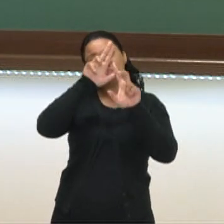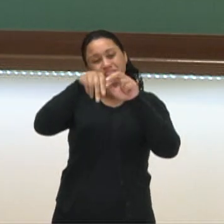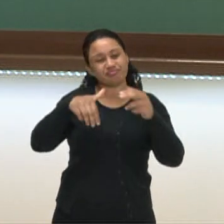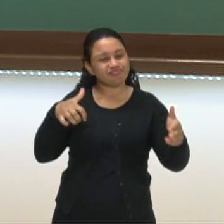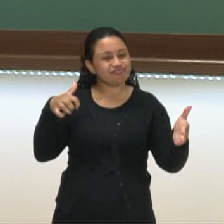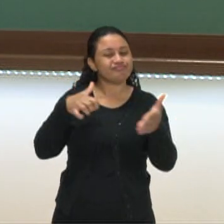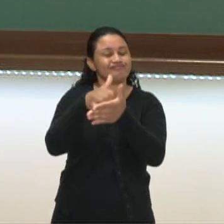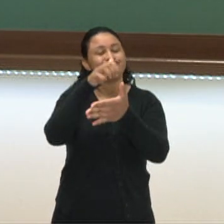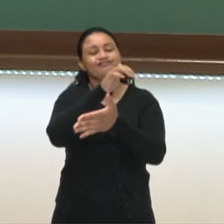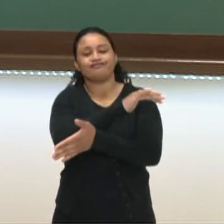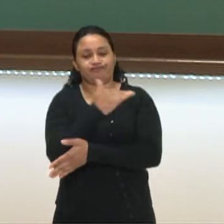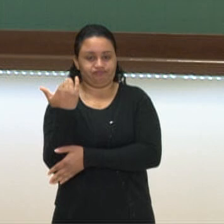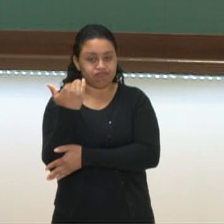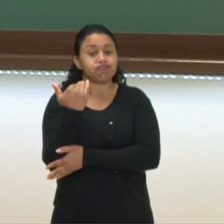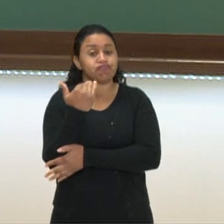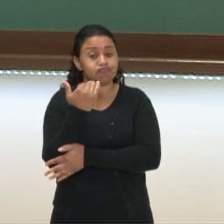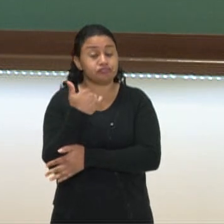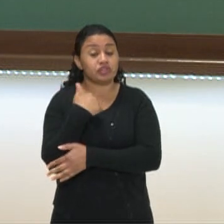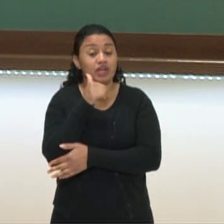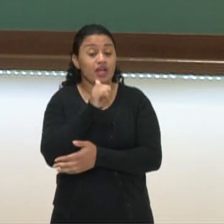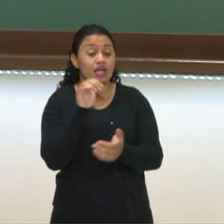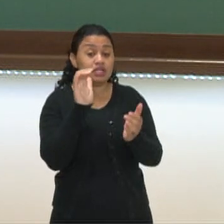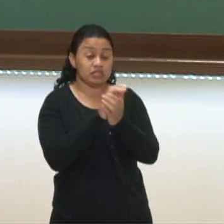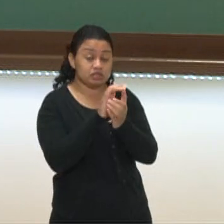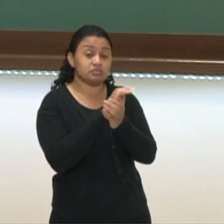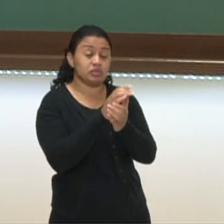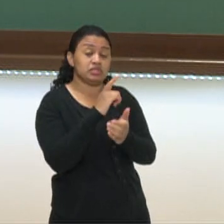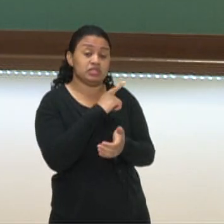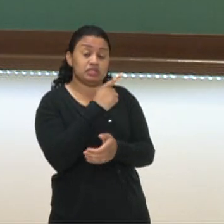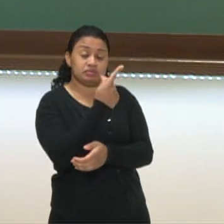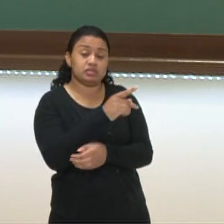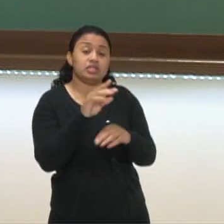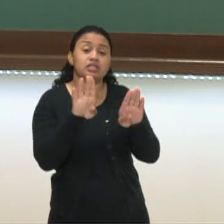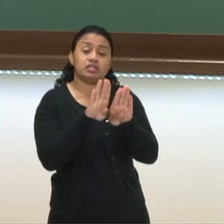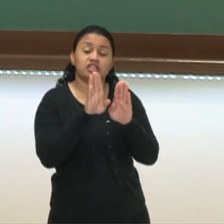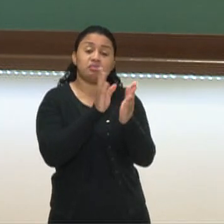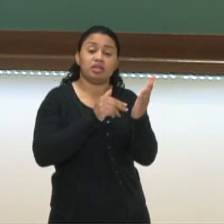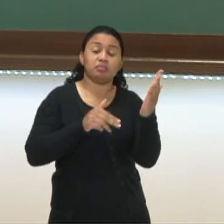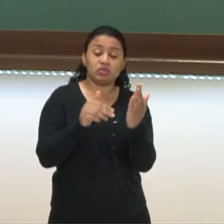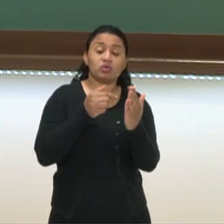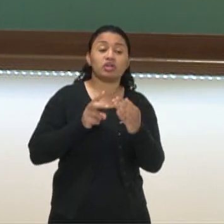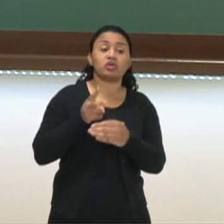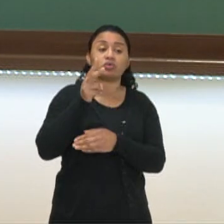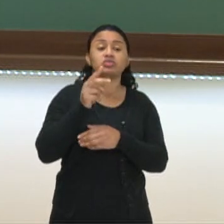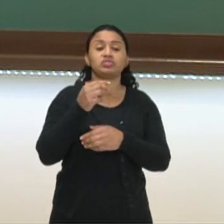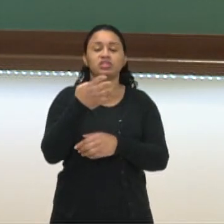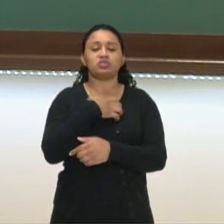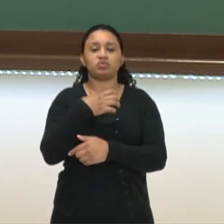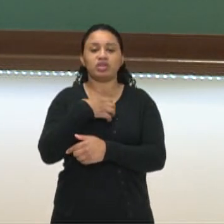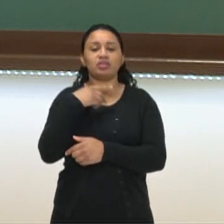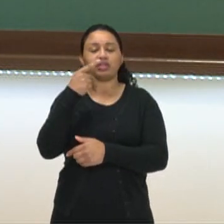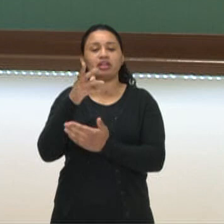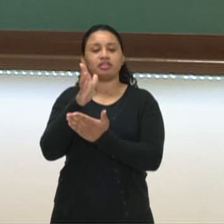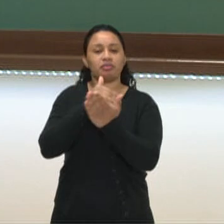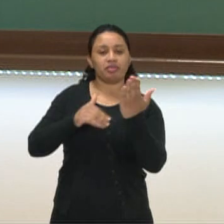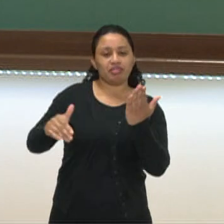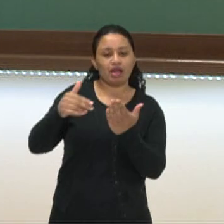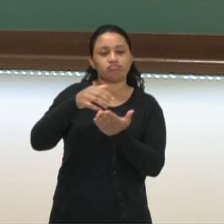e acabou falecendo. Sua esposa, Lee Krasner, que também era pintora, ela deu continuidade nesse estilo e ela